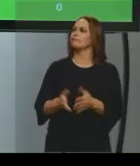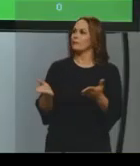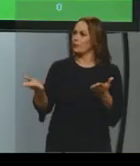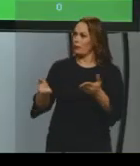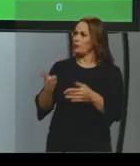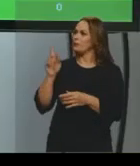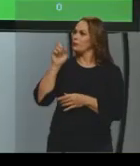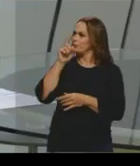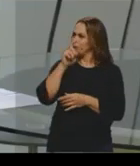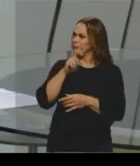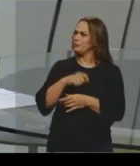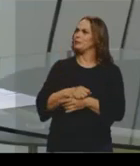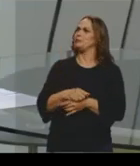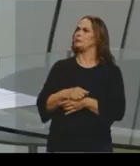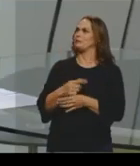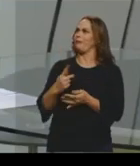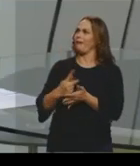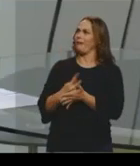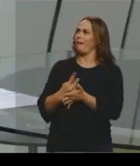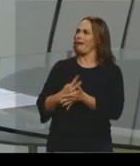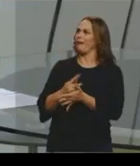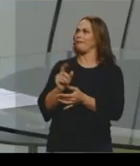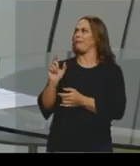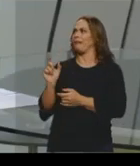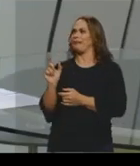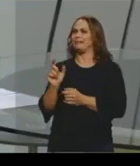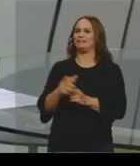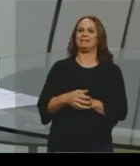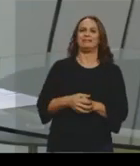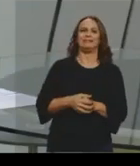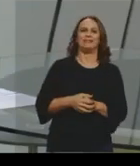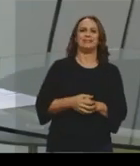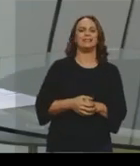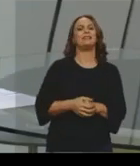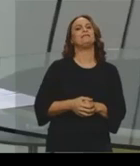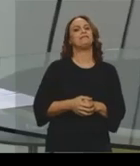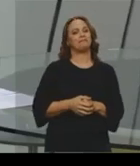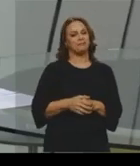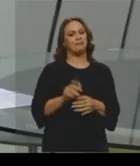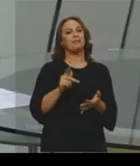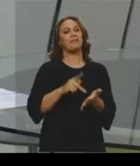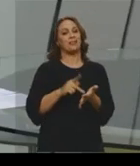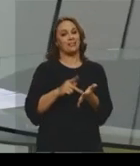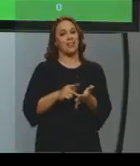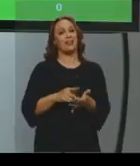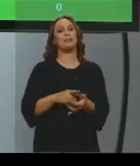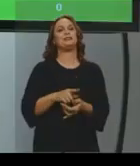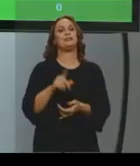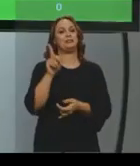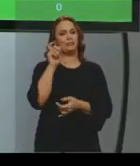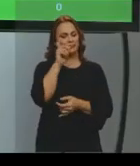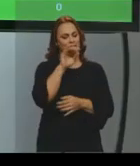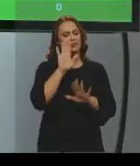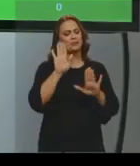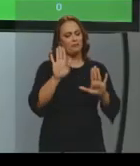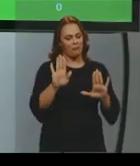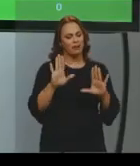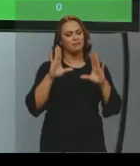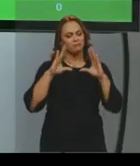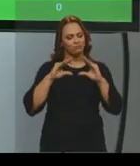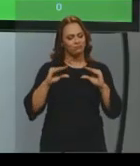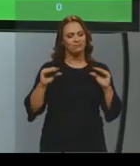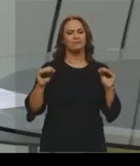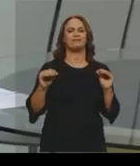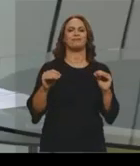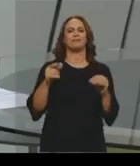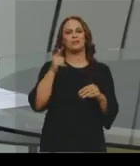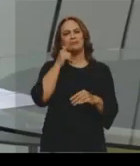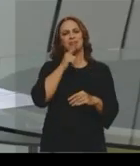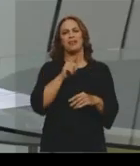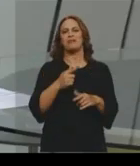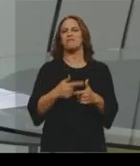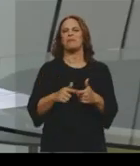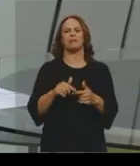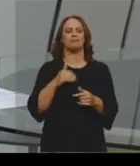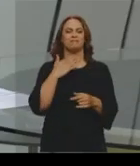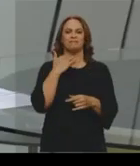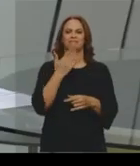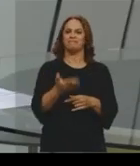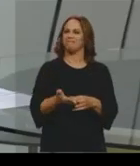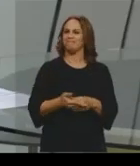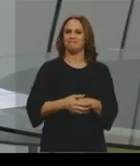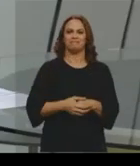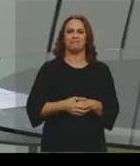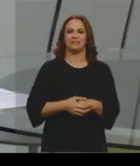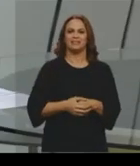Não, mas... É difícil, mas... a gente dá tranquilo, jeito. Totalmente, sem problema nenhum. Bom, isso a